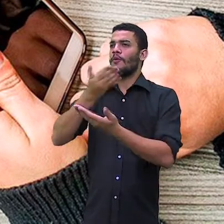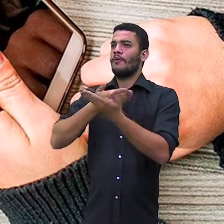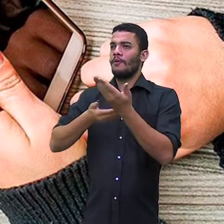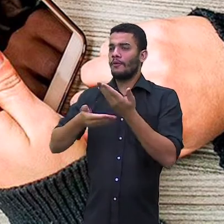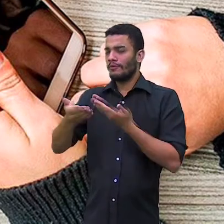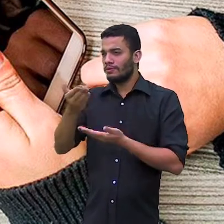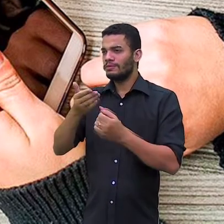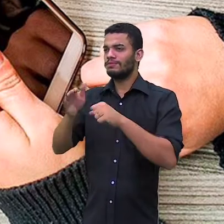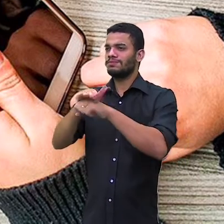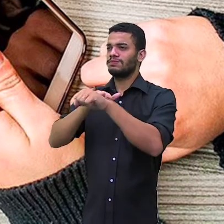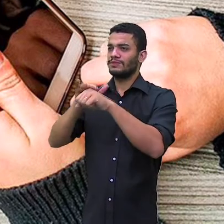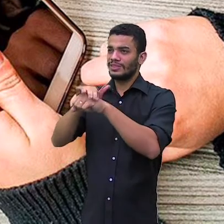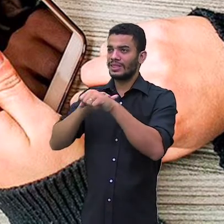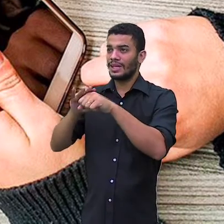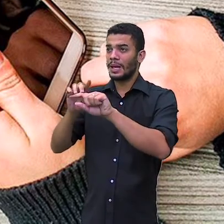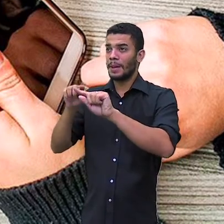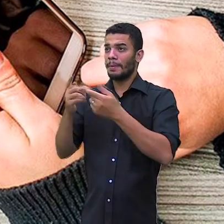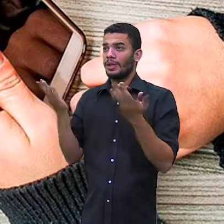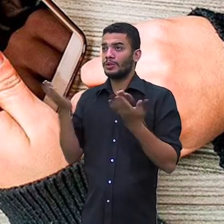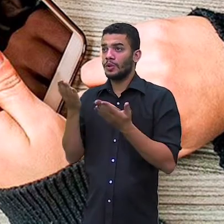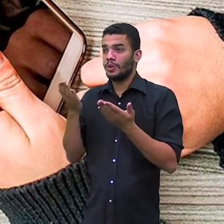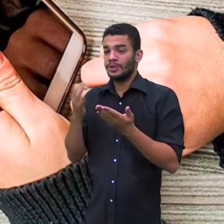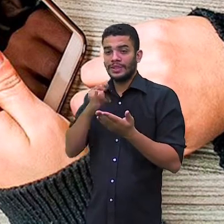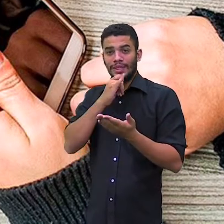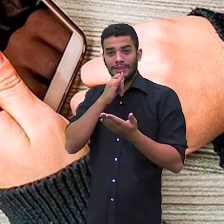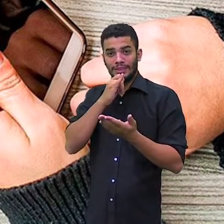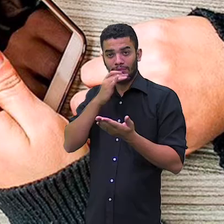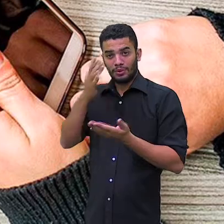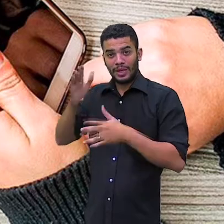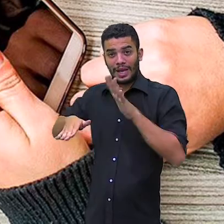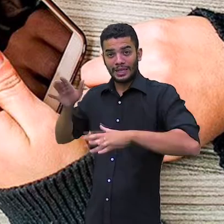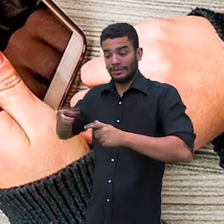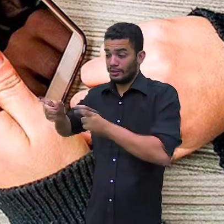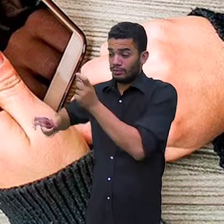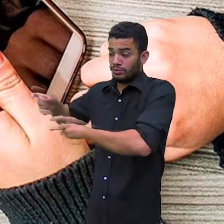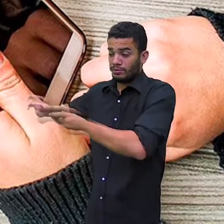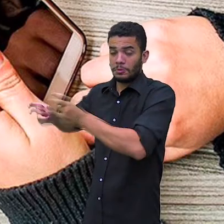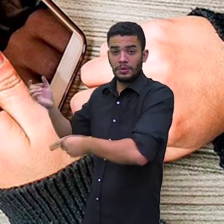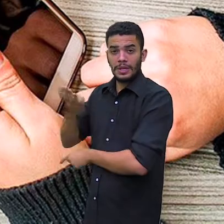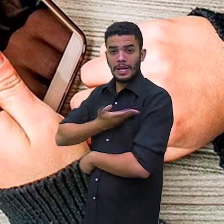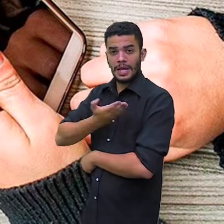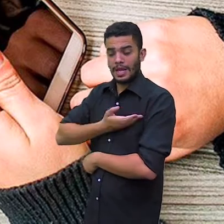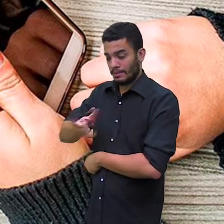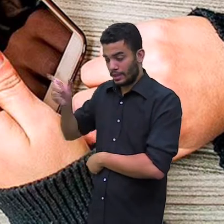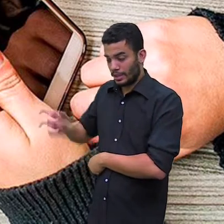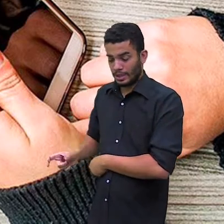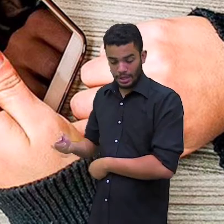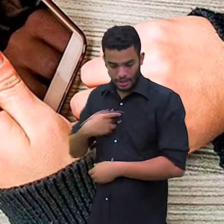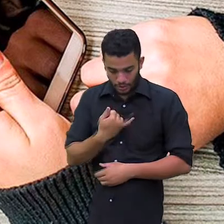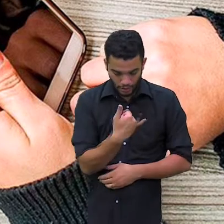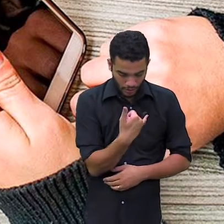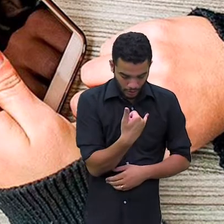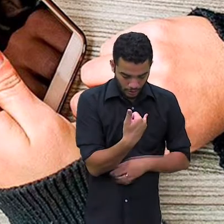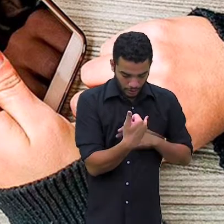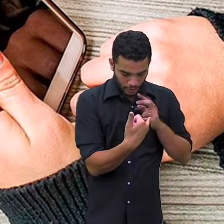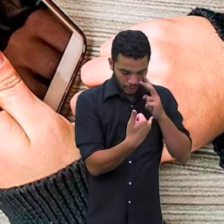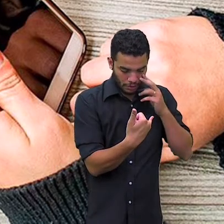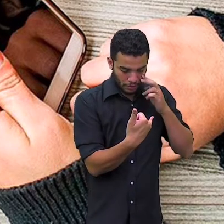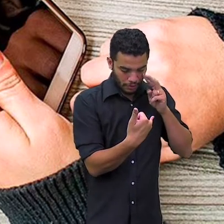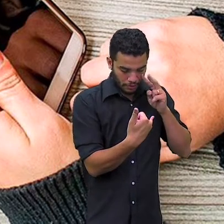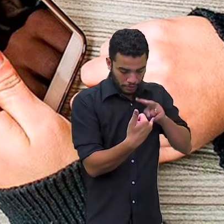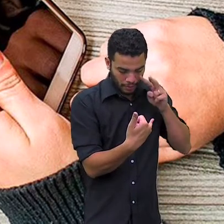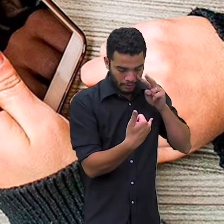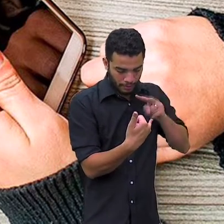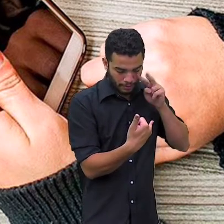antissociais umas com as outras. A comunicação que prevalece é a virtual e a prática